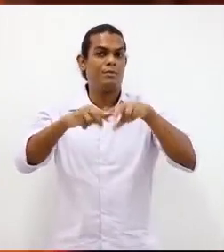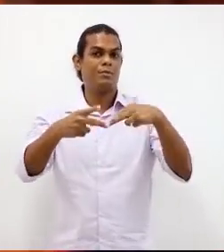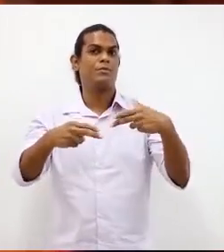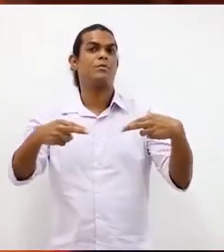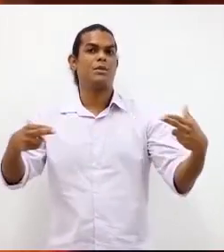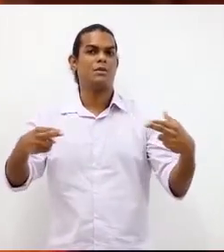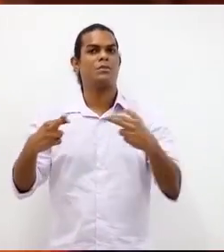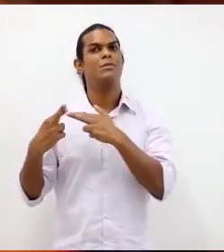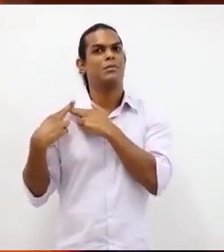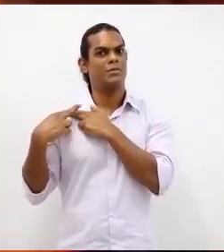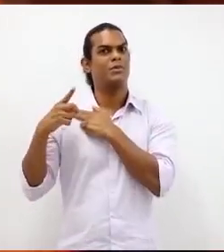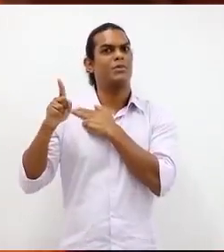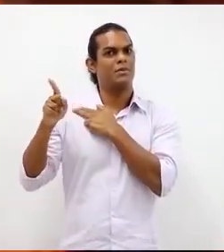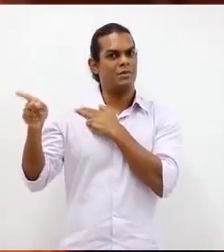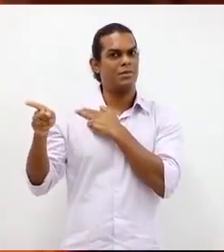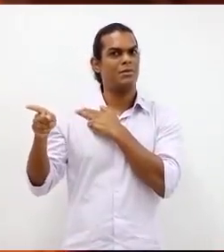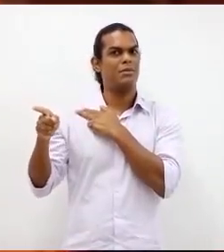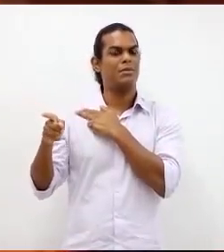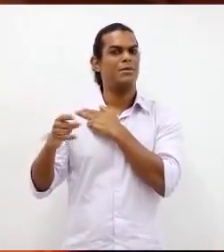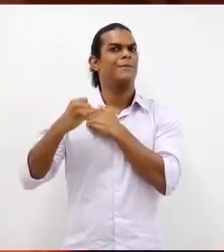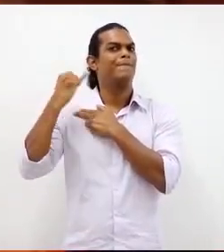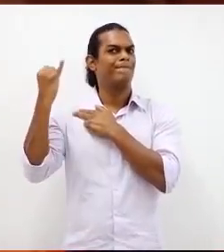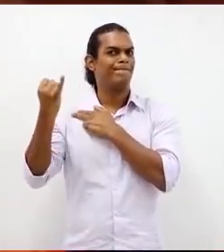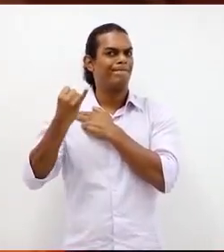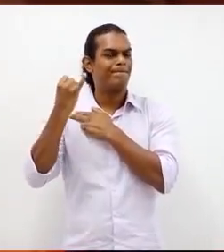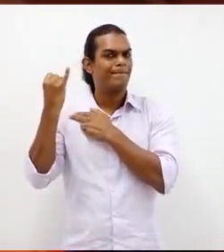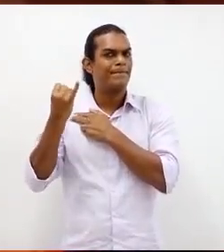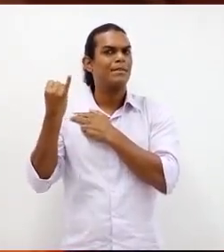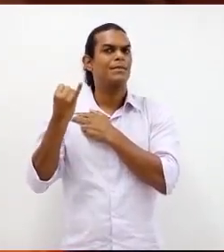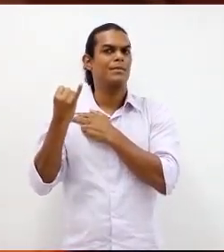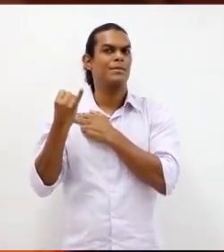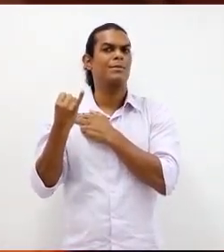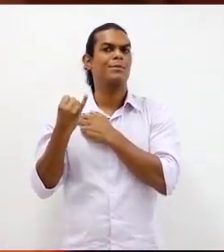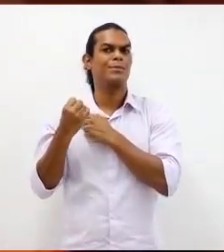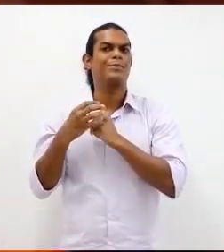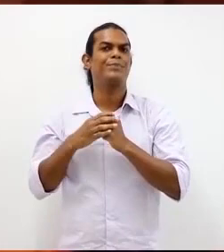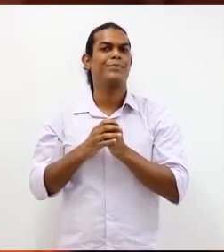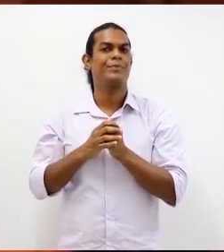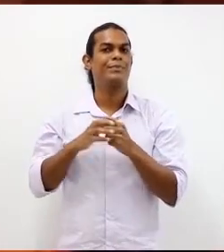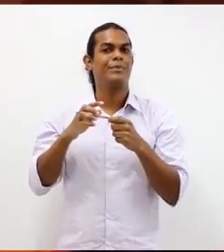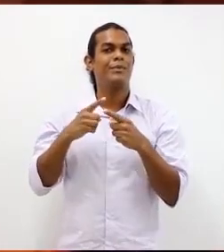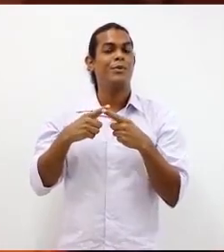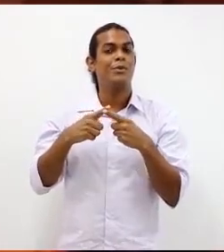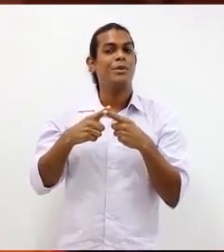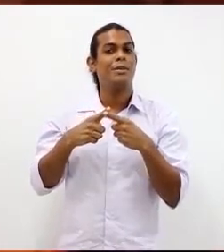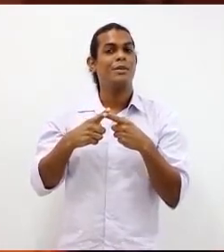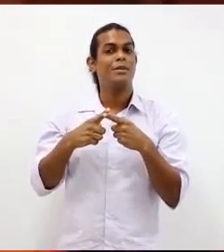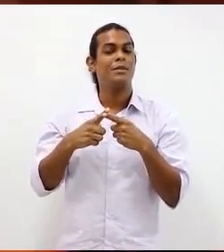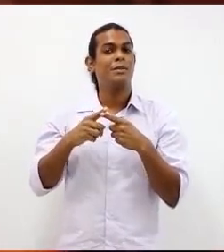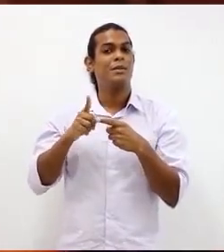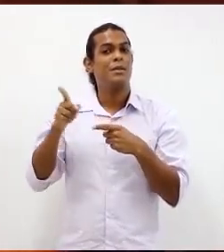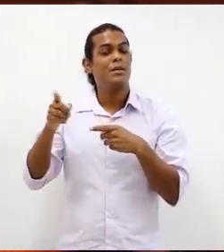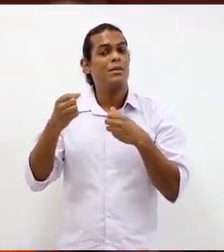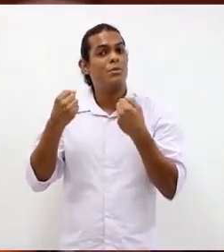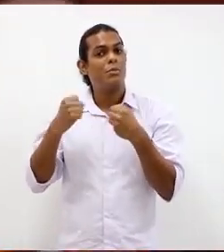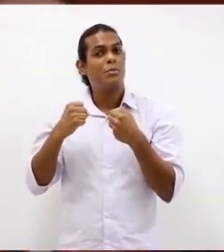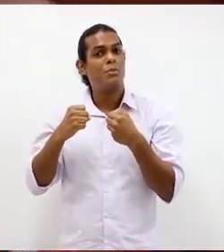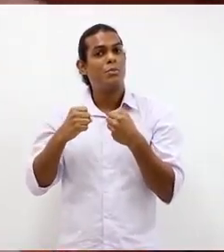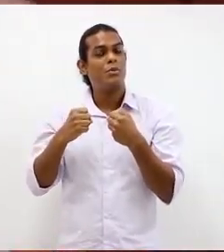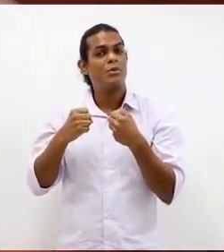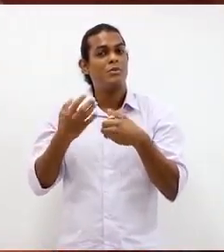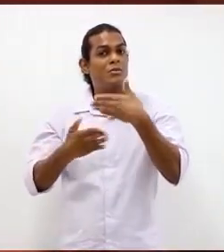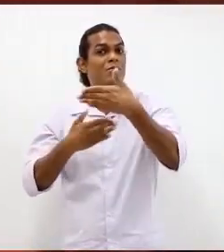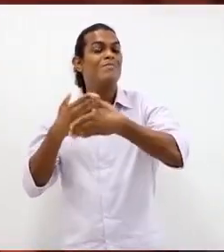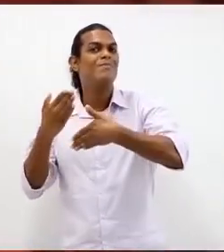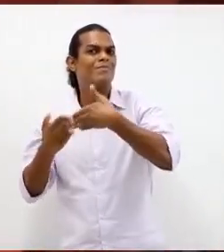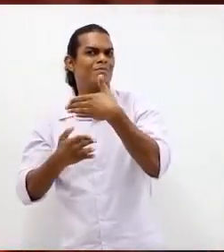a responsabilidade dele também é grande, porque ele é que opera e dele pode surgir um acidente ou não. Então ele em si já pode